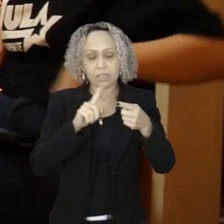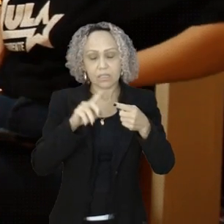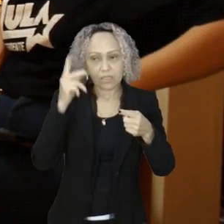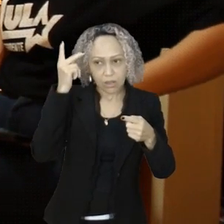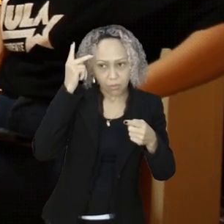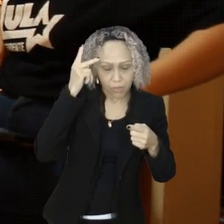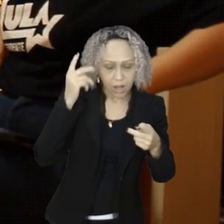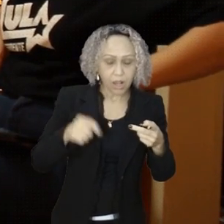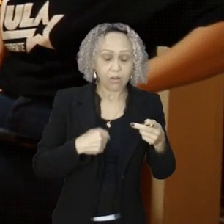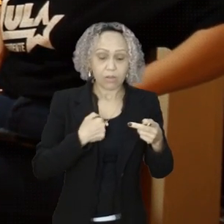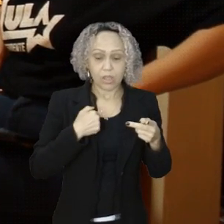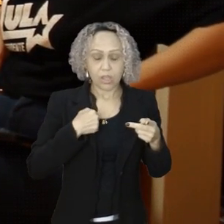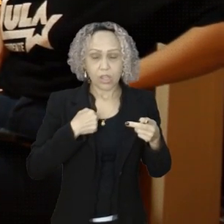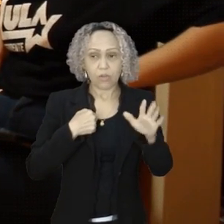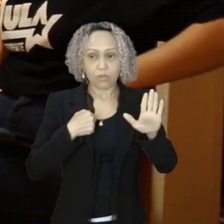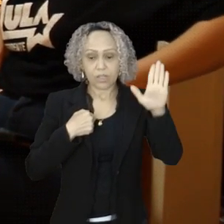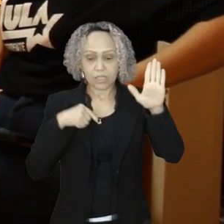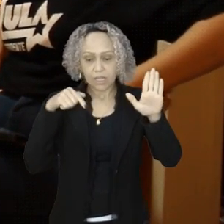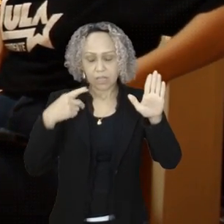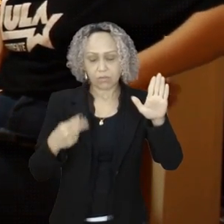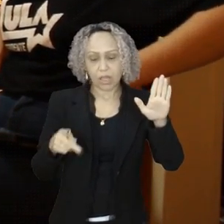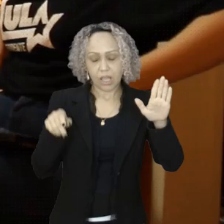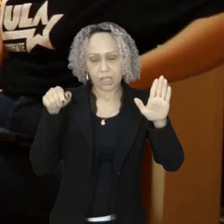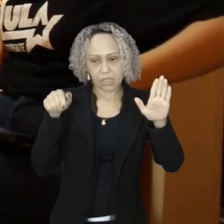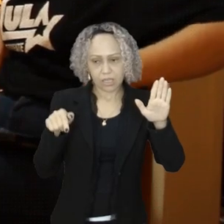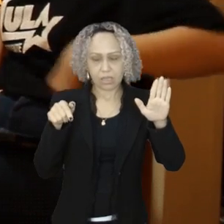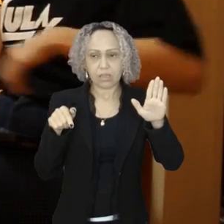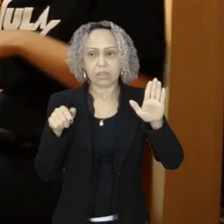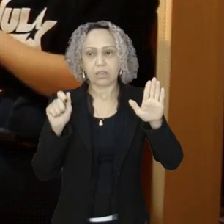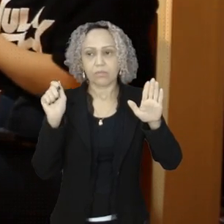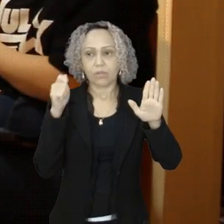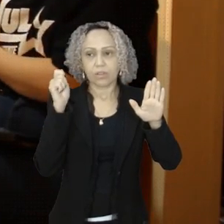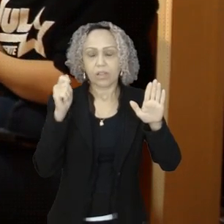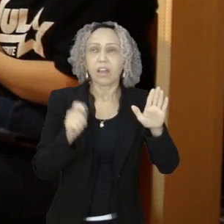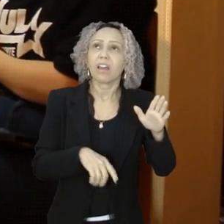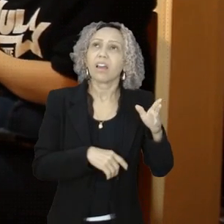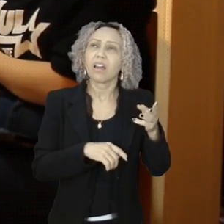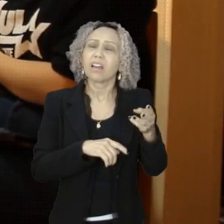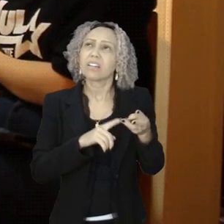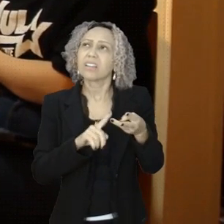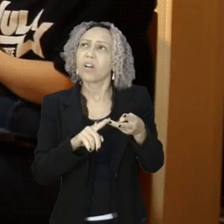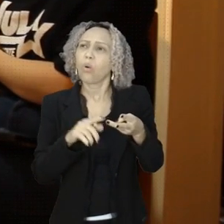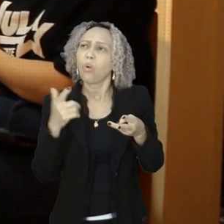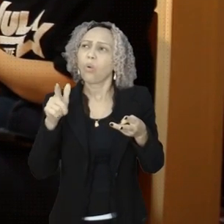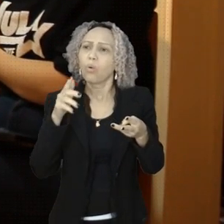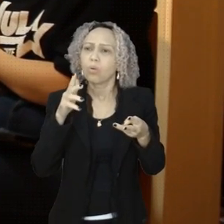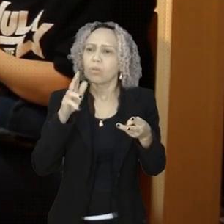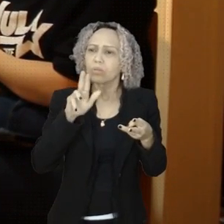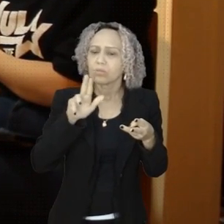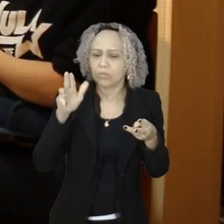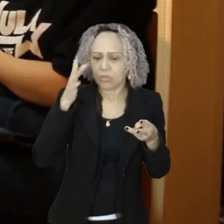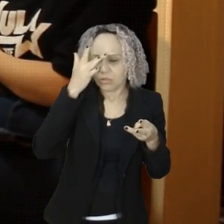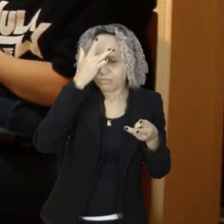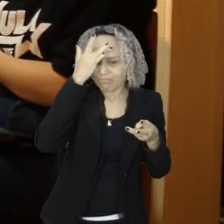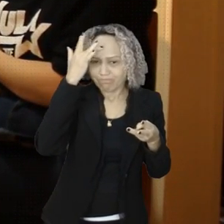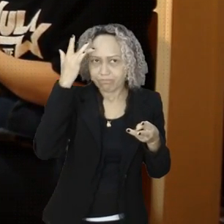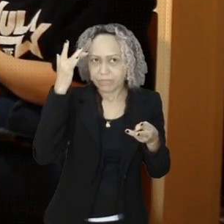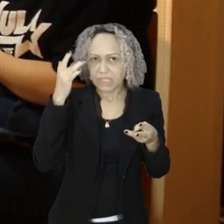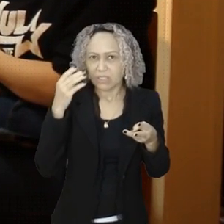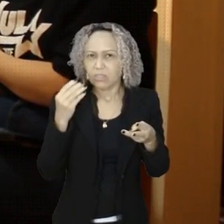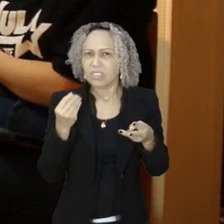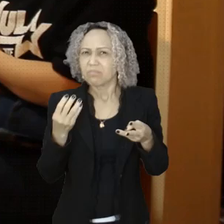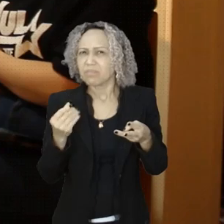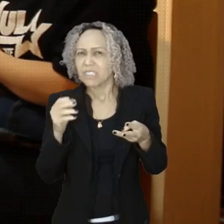Tinha um companheiro, mas não lembro o nome dele, um companheiro muito bom, simpático, foi depois presidente da